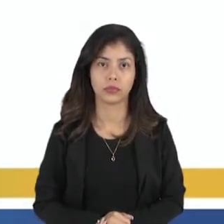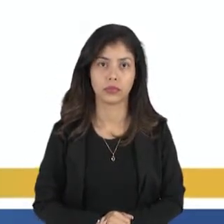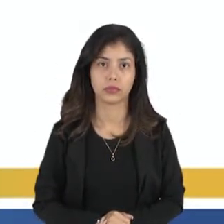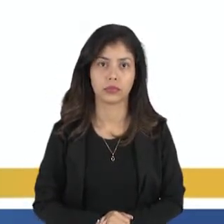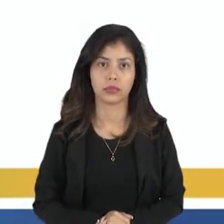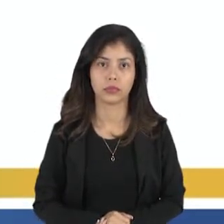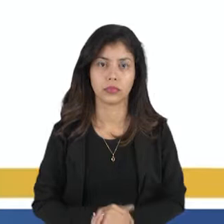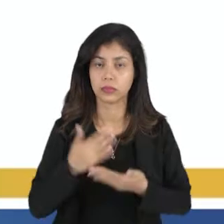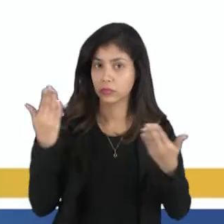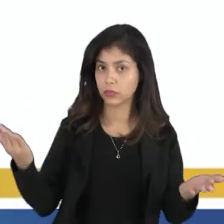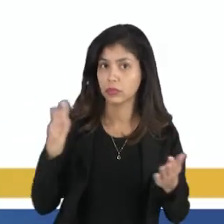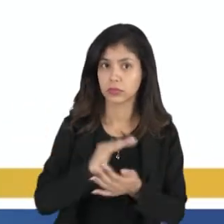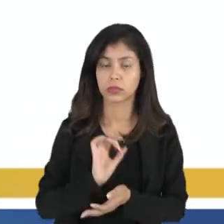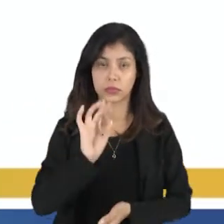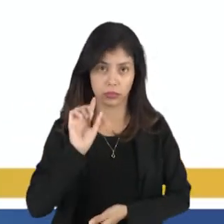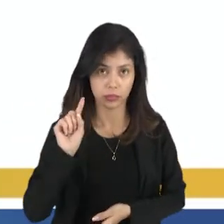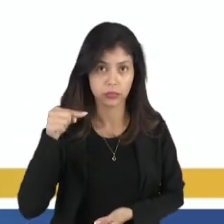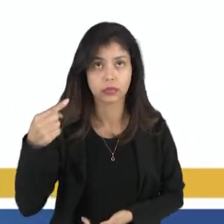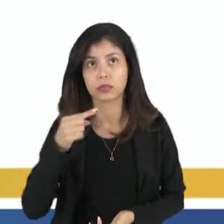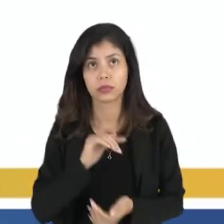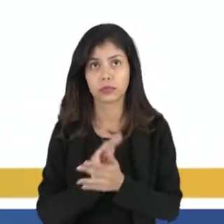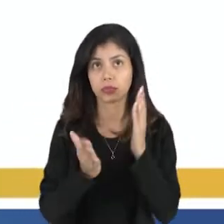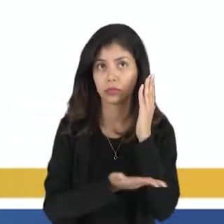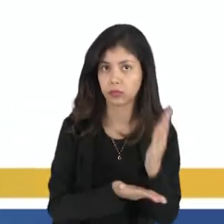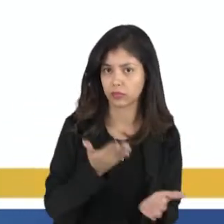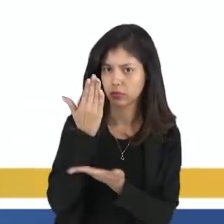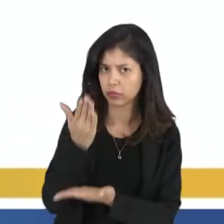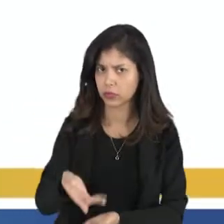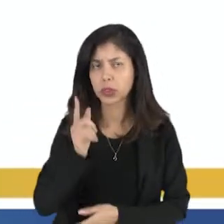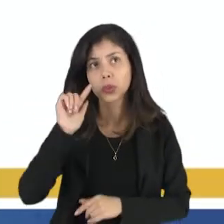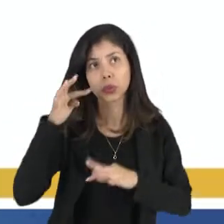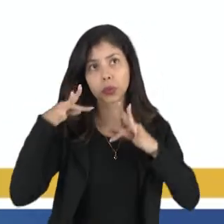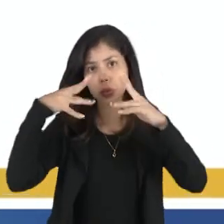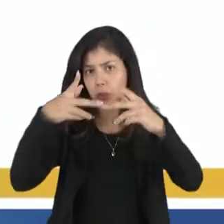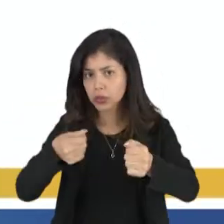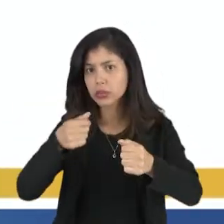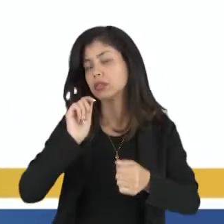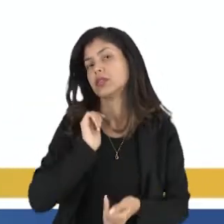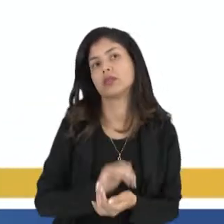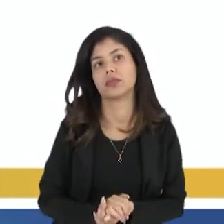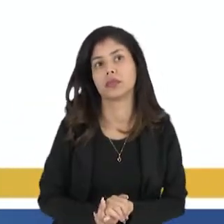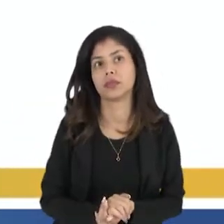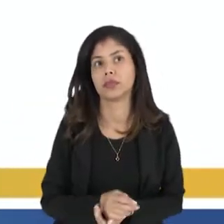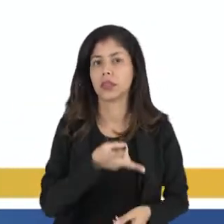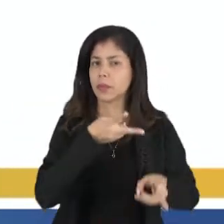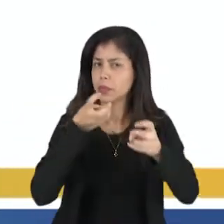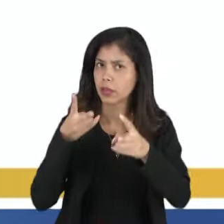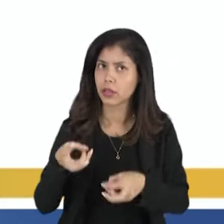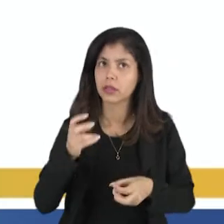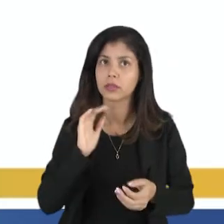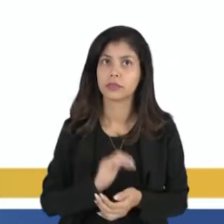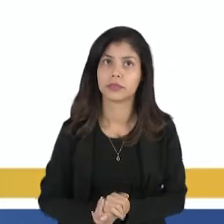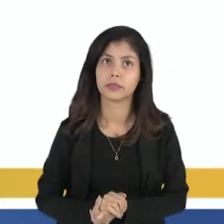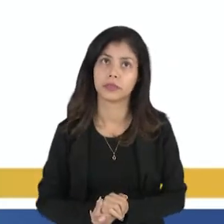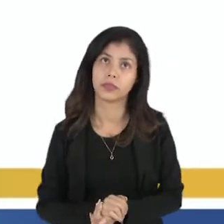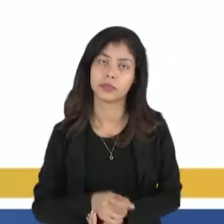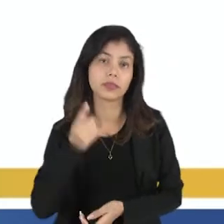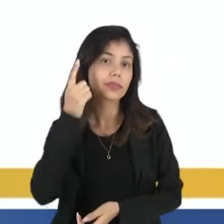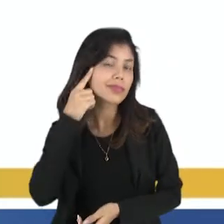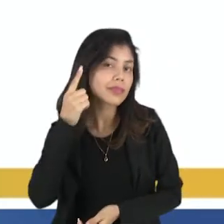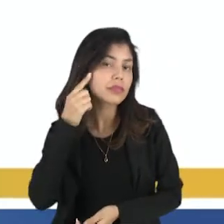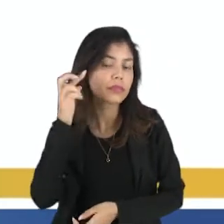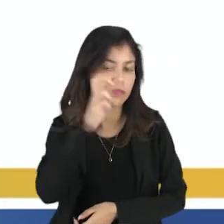done." Então, só depois de ter derrubado todas as árvores é que eles percebem, param